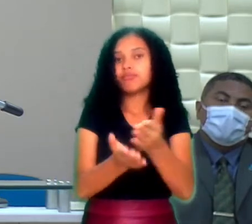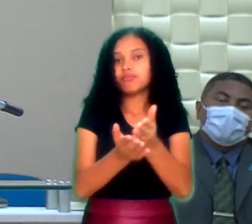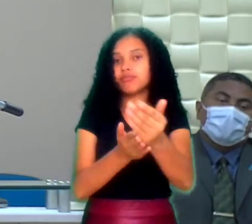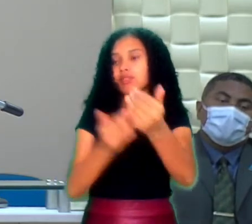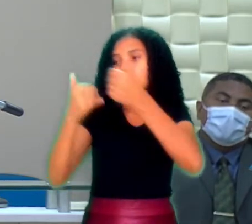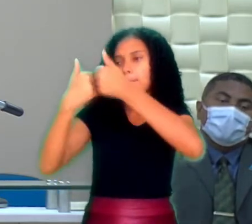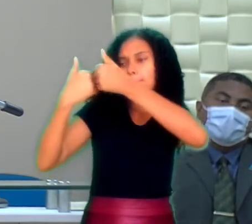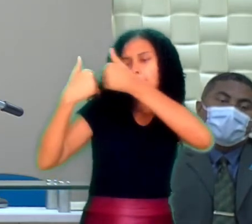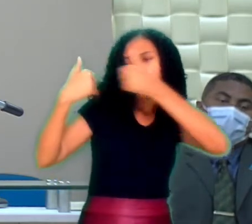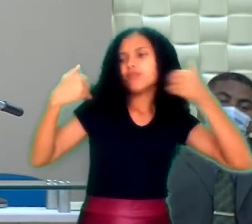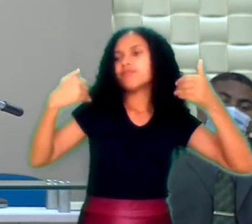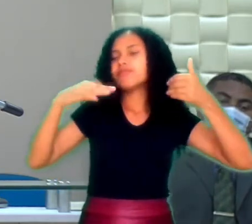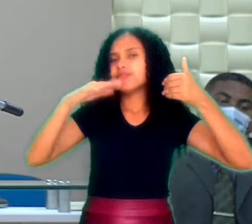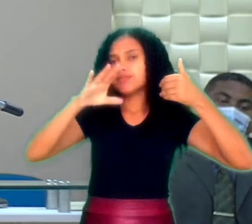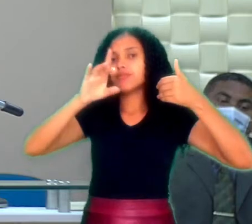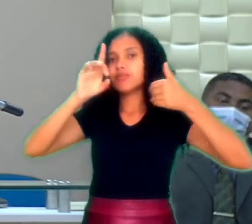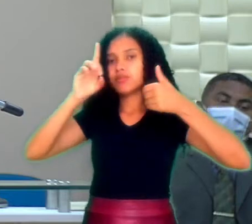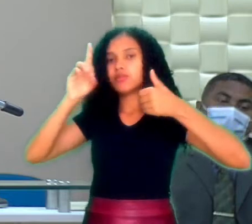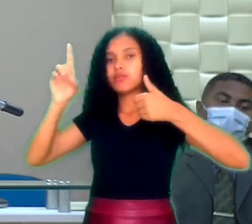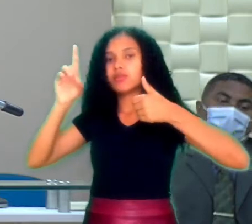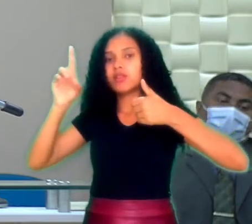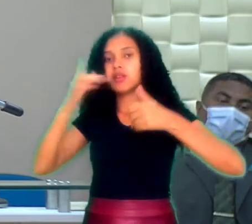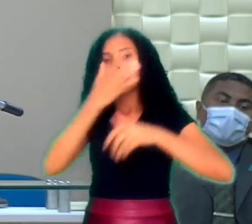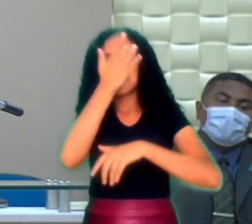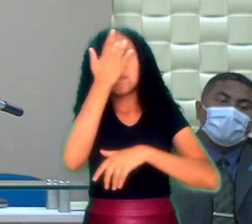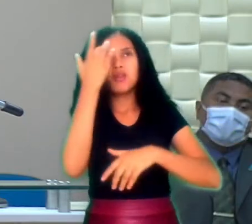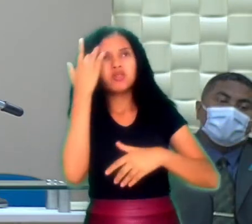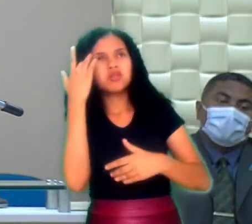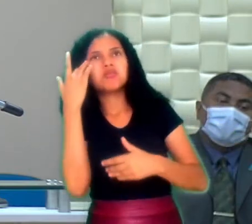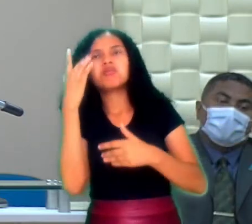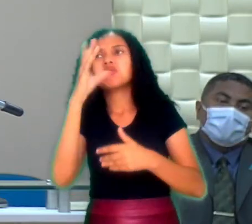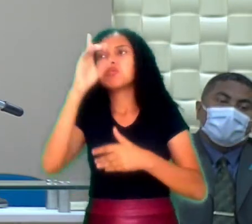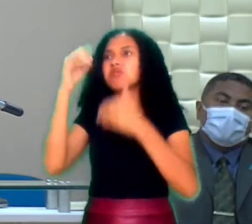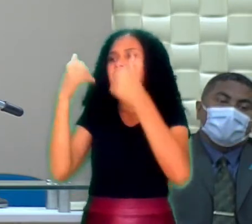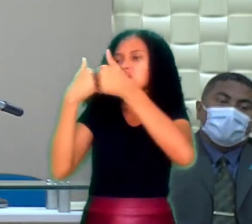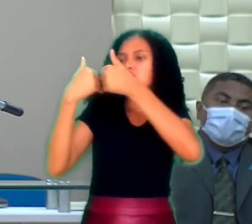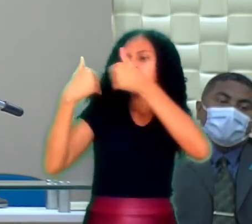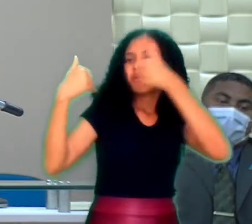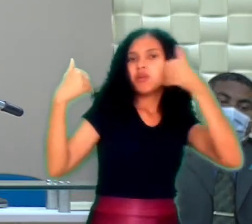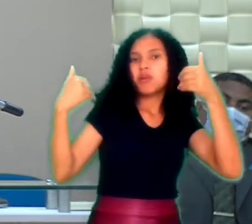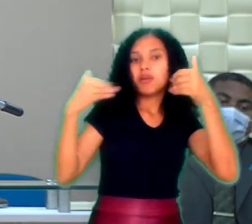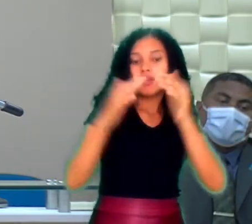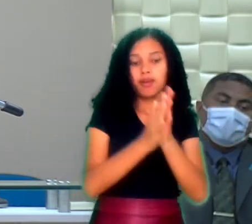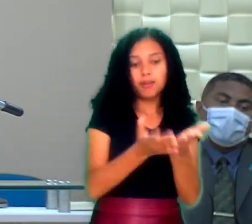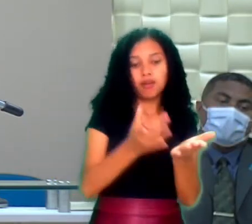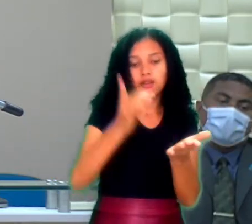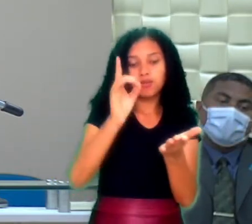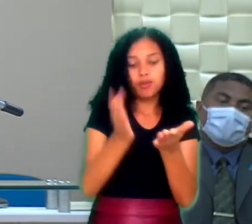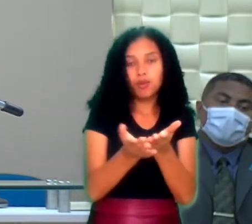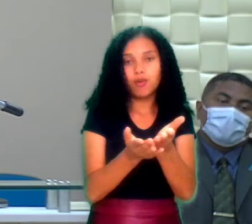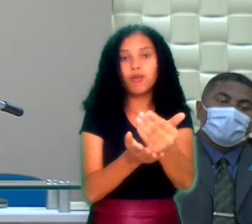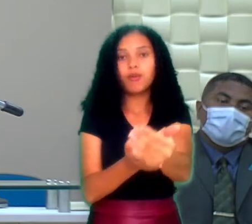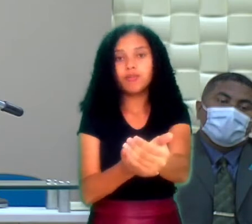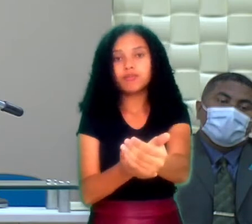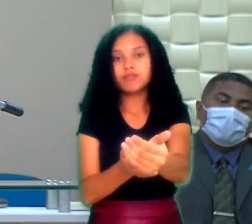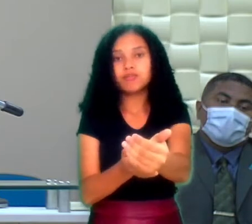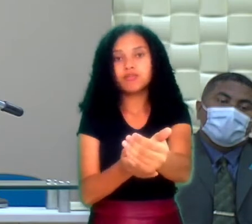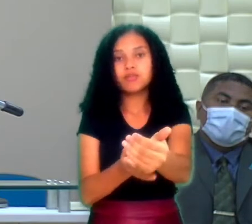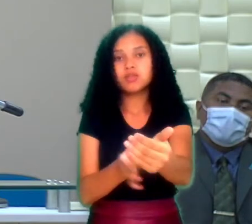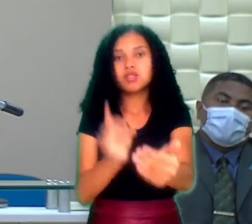afastar da presença do Senhor, quem tenta se afastar da palavra do Senhor, só vai